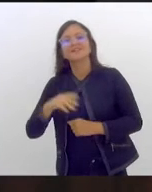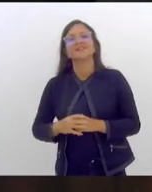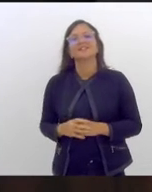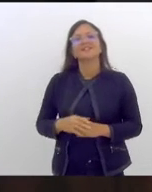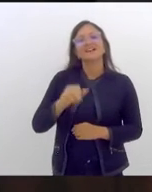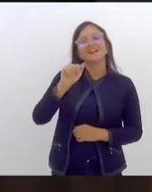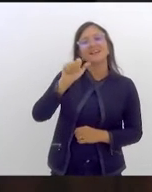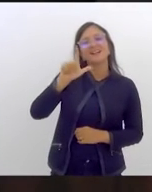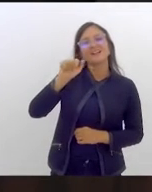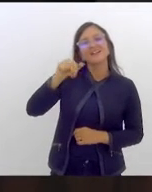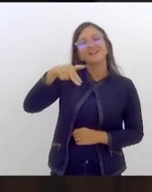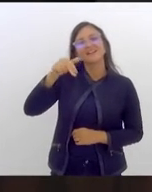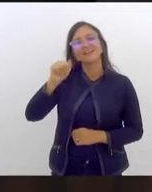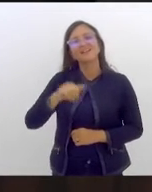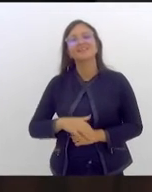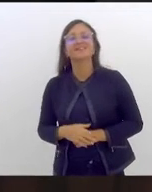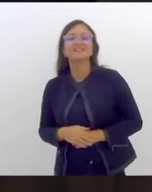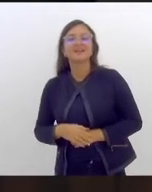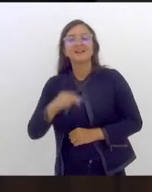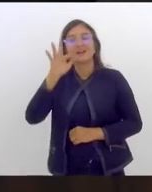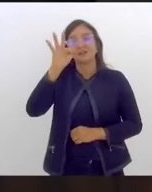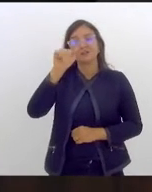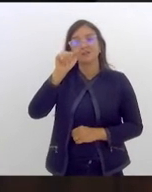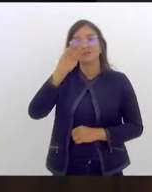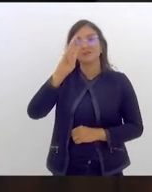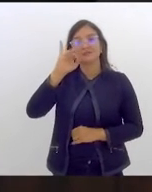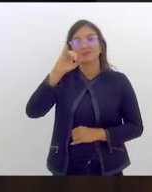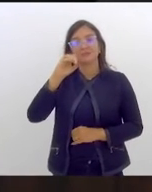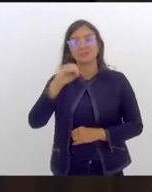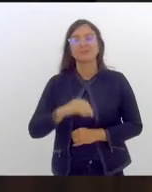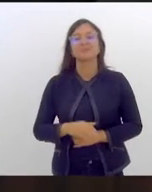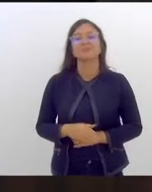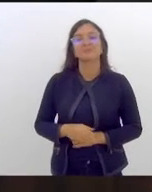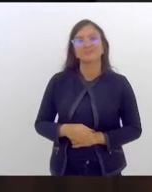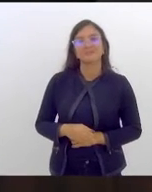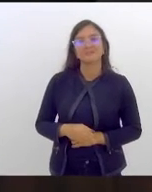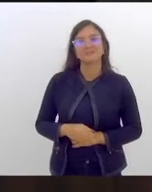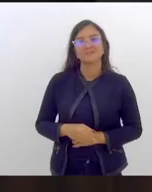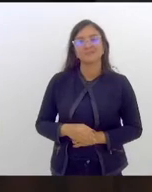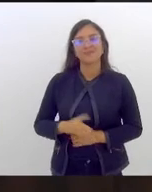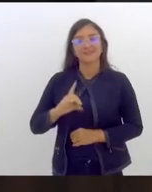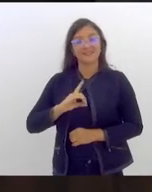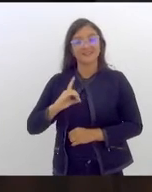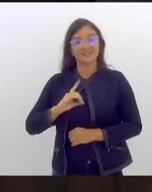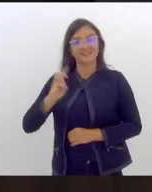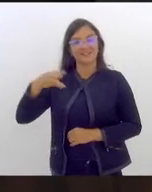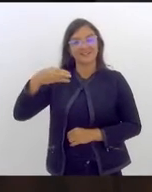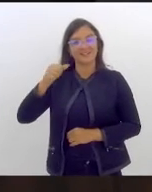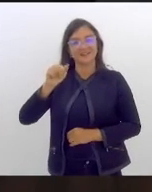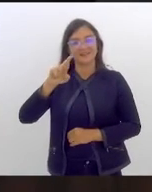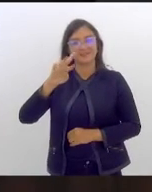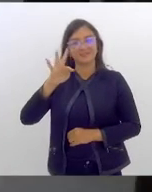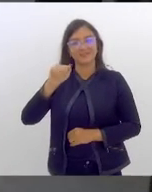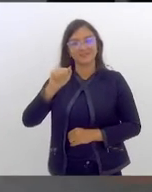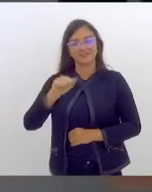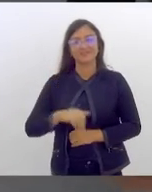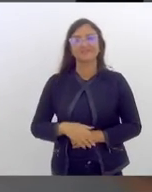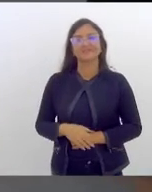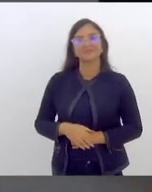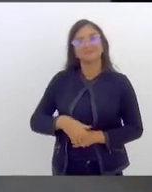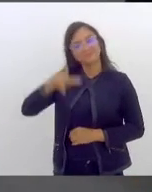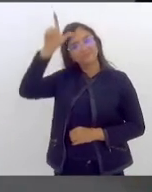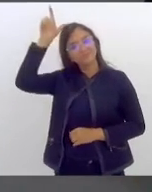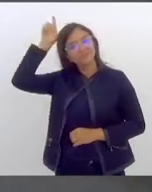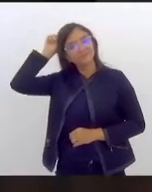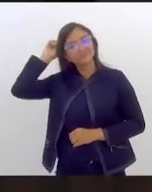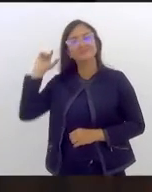Alana Deputado Fábio Serafim deputada a nossa querida eterna delegada Marta Rocha Deputado Luiz Paulo